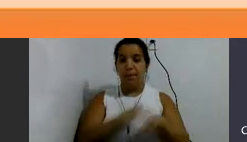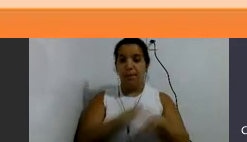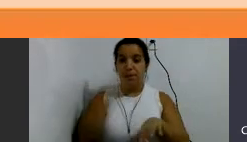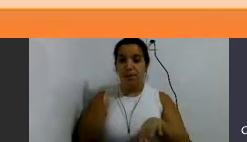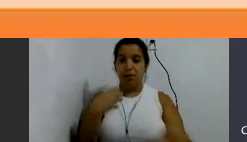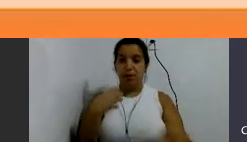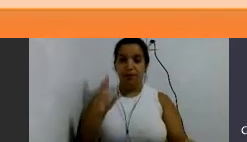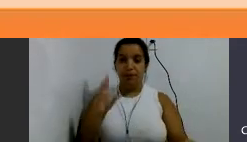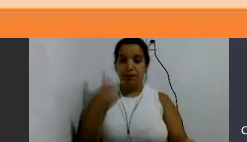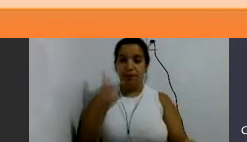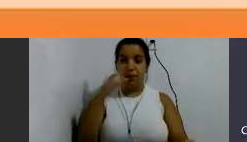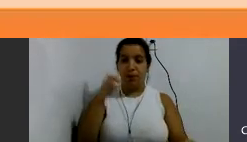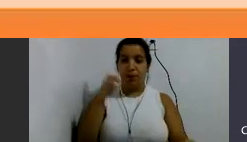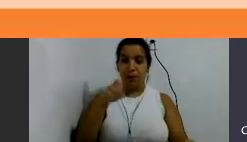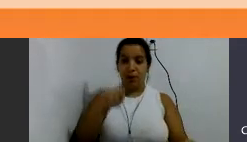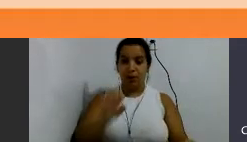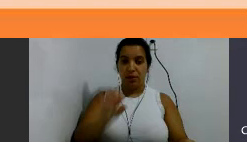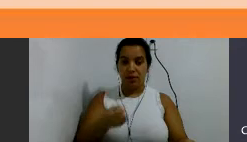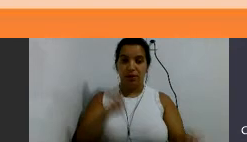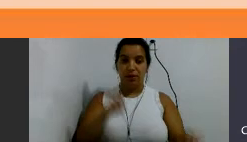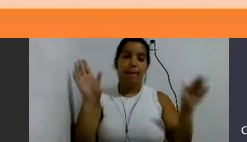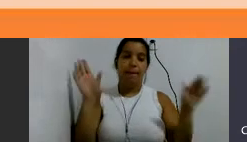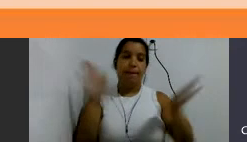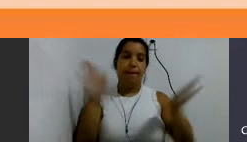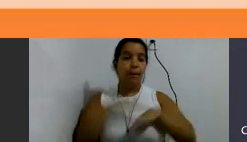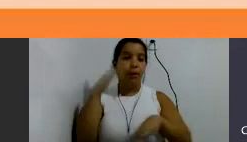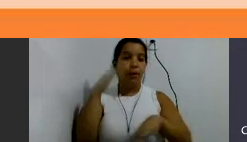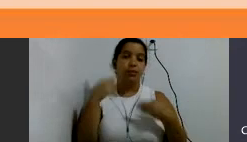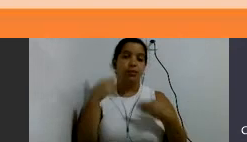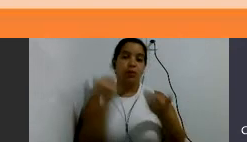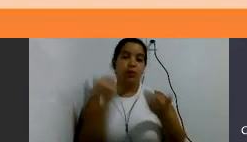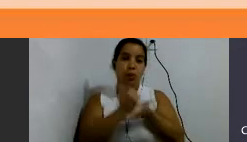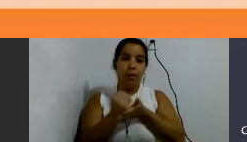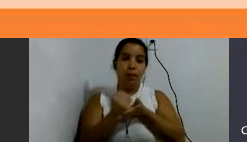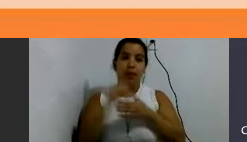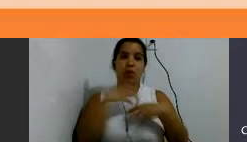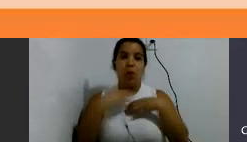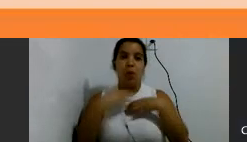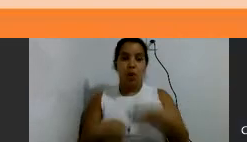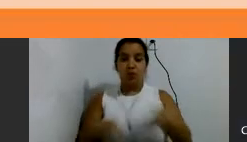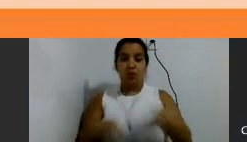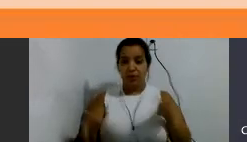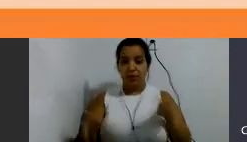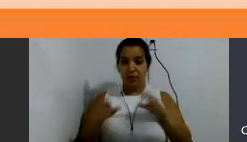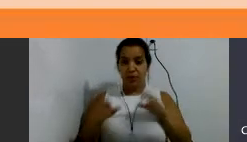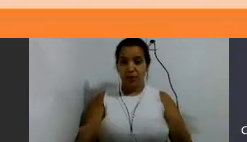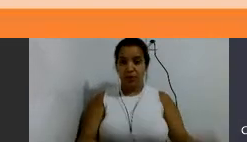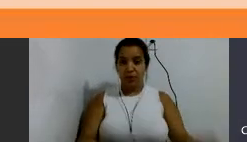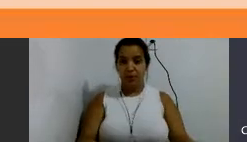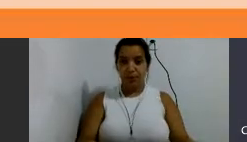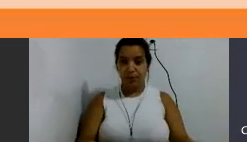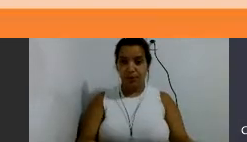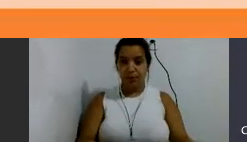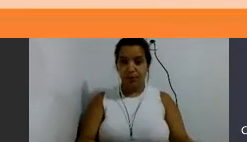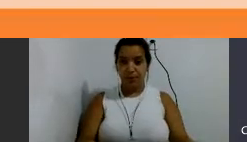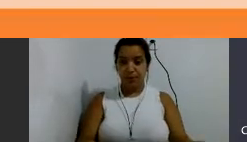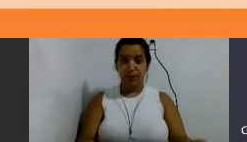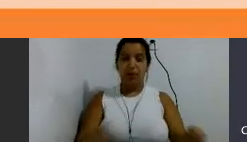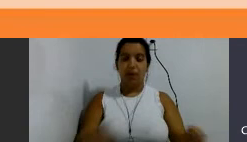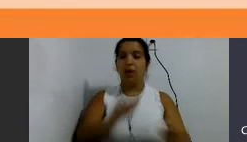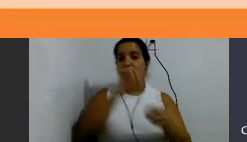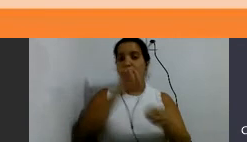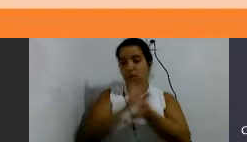ainda maior, a gente começa a atingir outros órgãos, e aí vira uma bola de